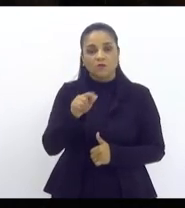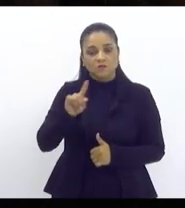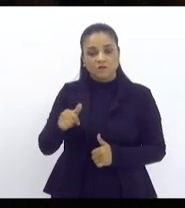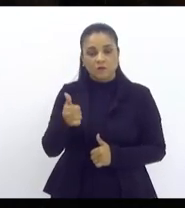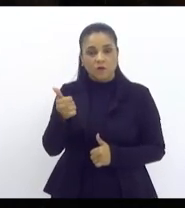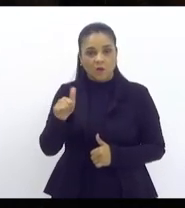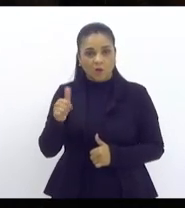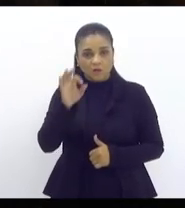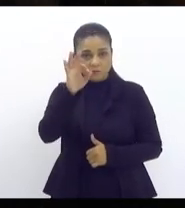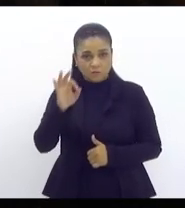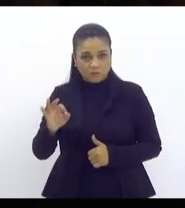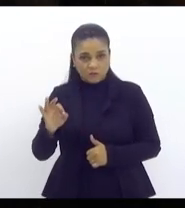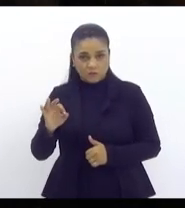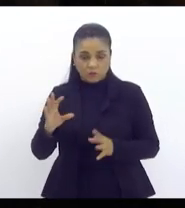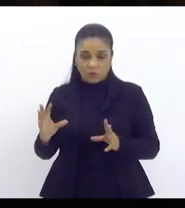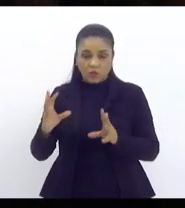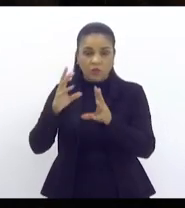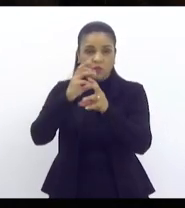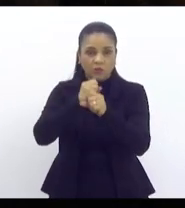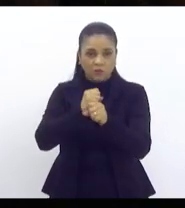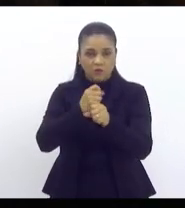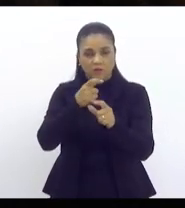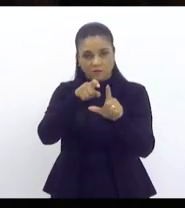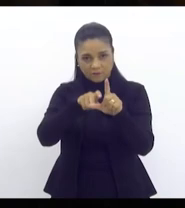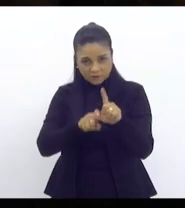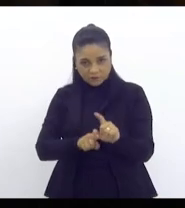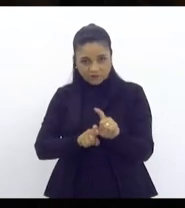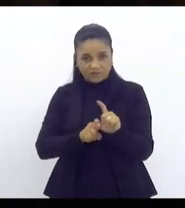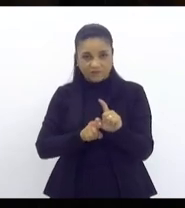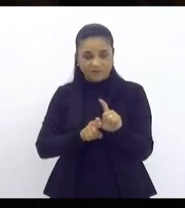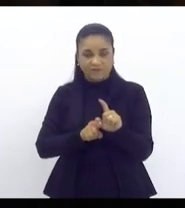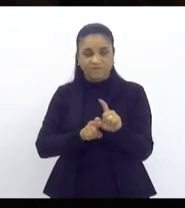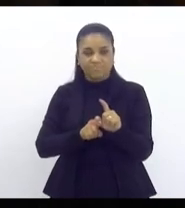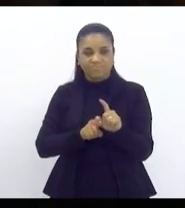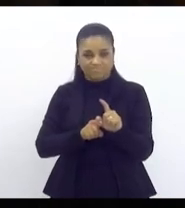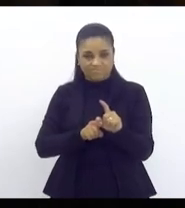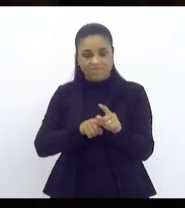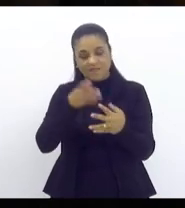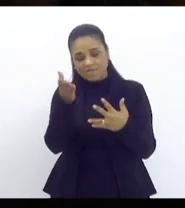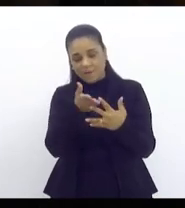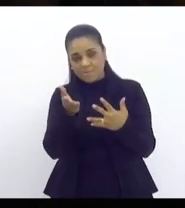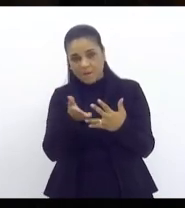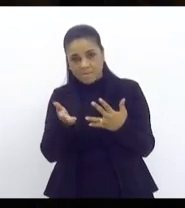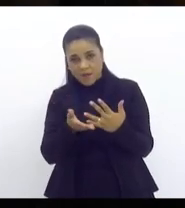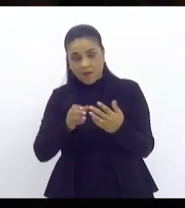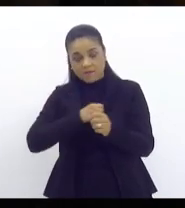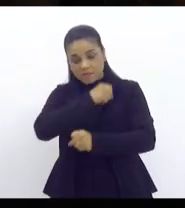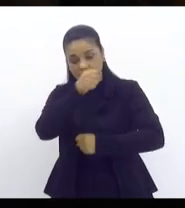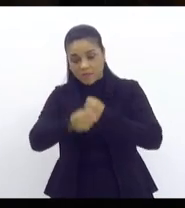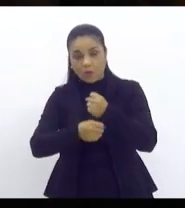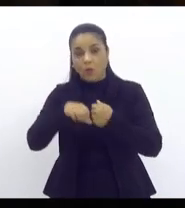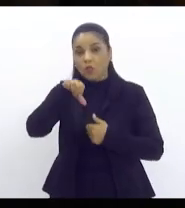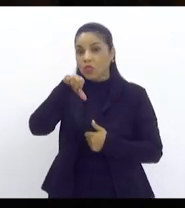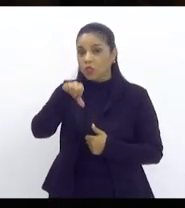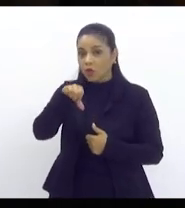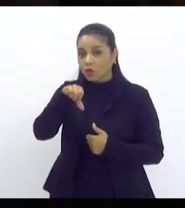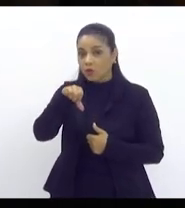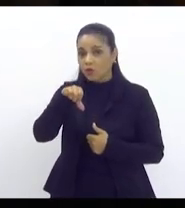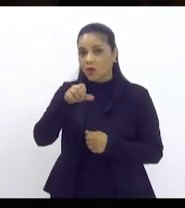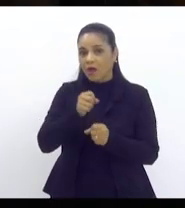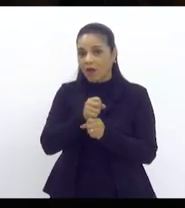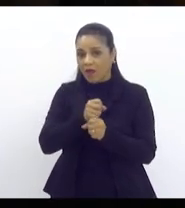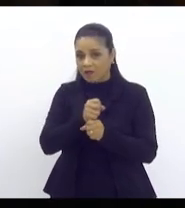11,11% do total do serviço da dívida. E a cada ano, até chegar ao nono ano, iria se acrescendo